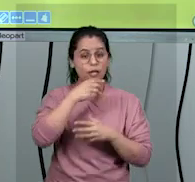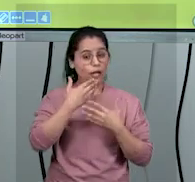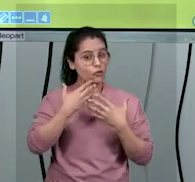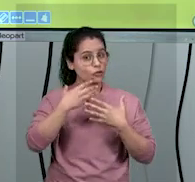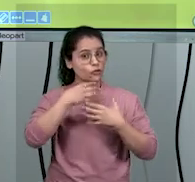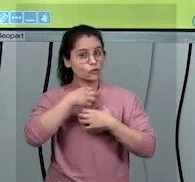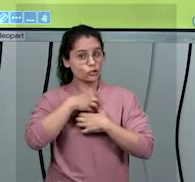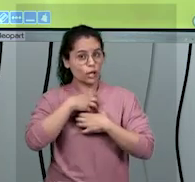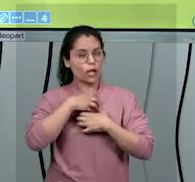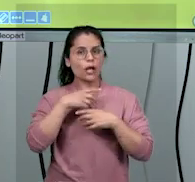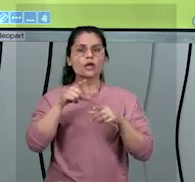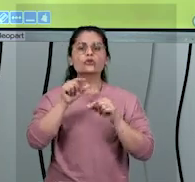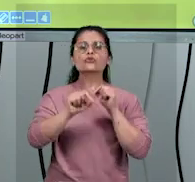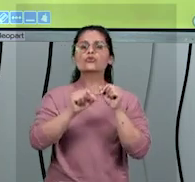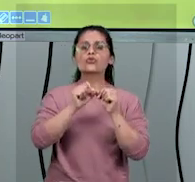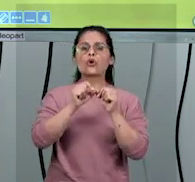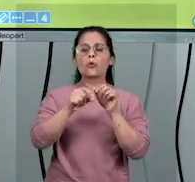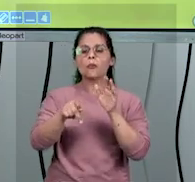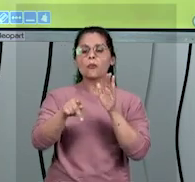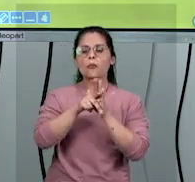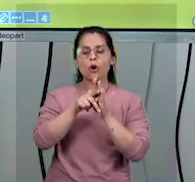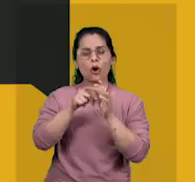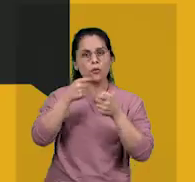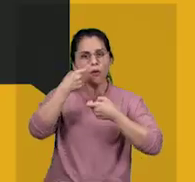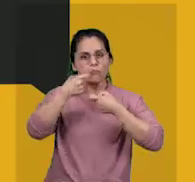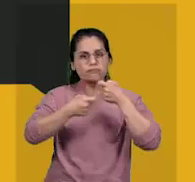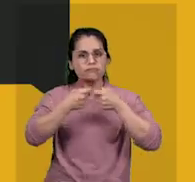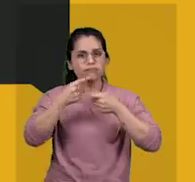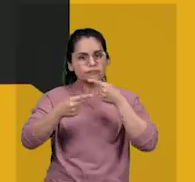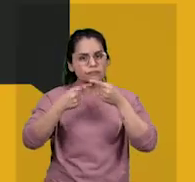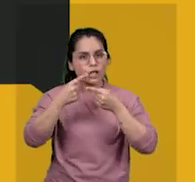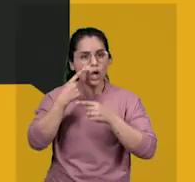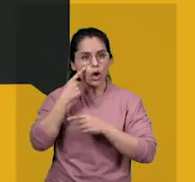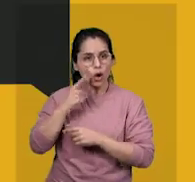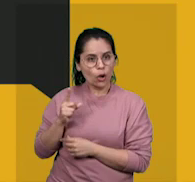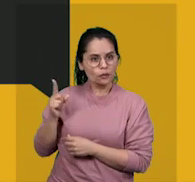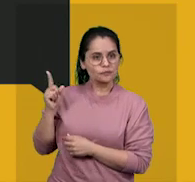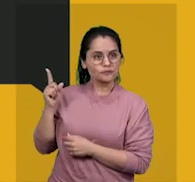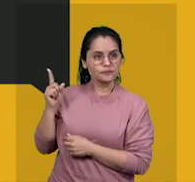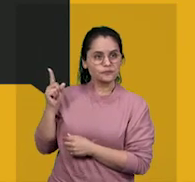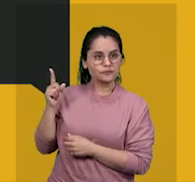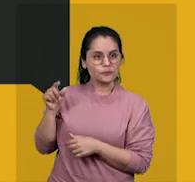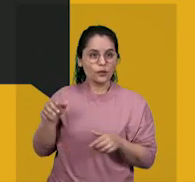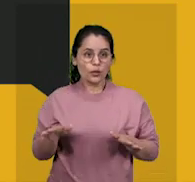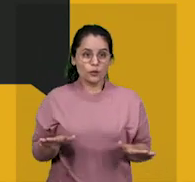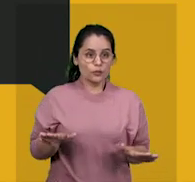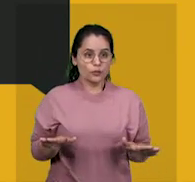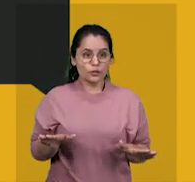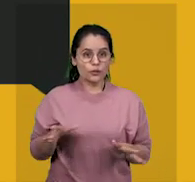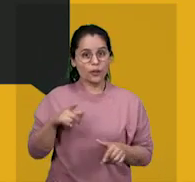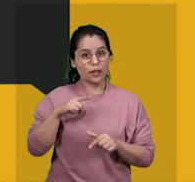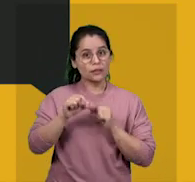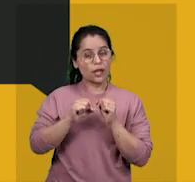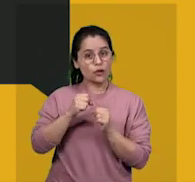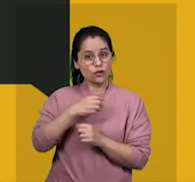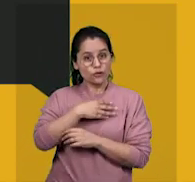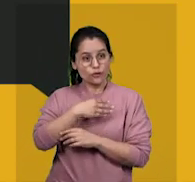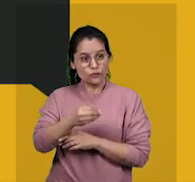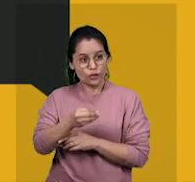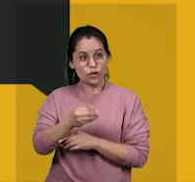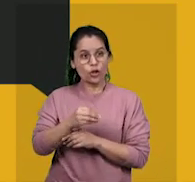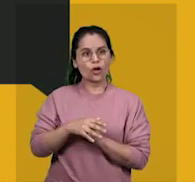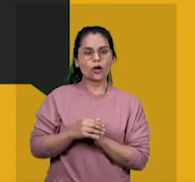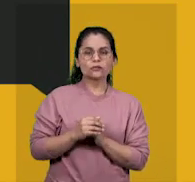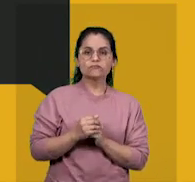para eles se reproduzirem, né? Então, a gente tem aqui, olha, os pinguins, né? Os animais têm filhotes, as plantas